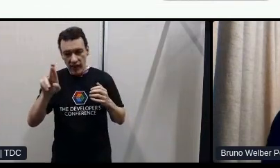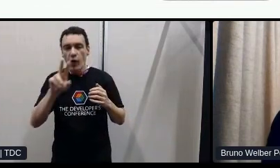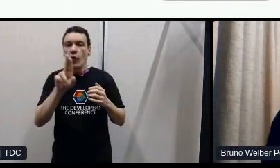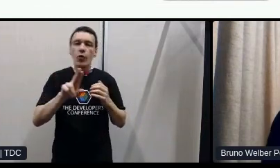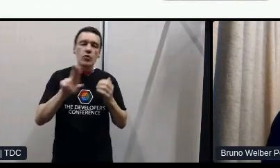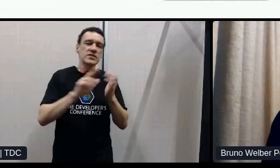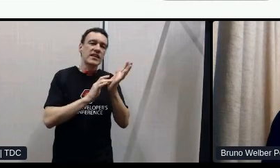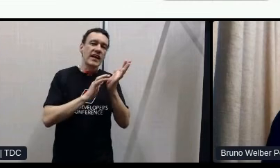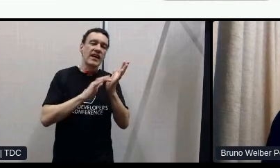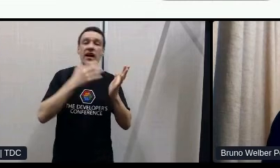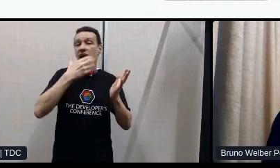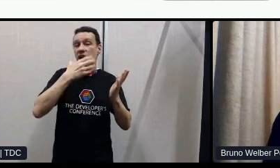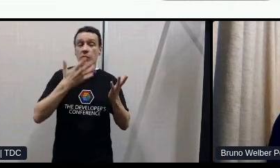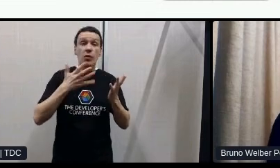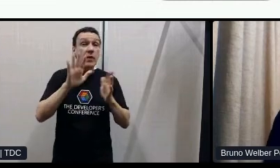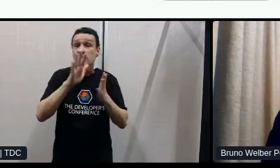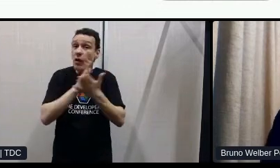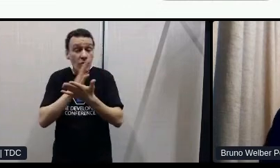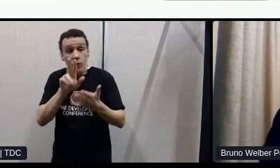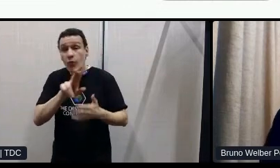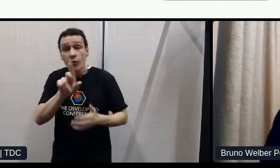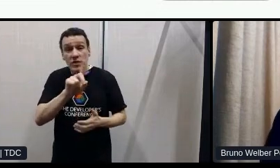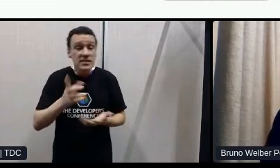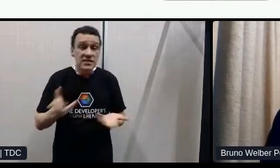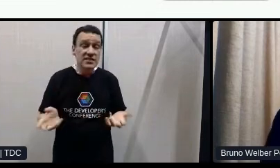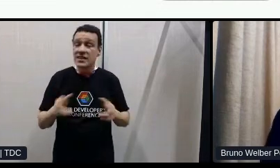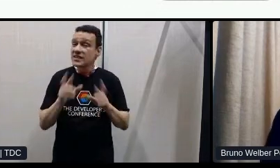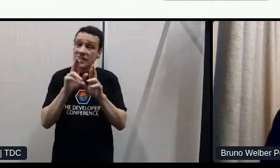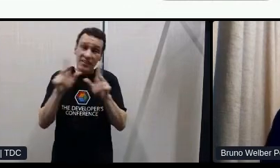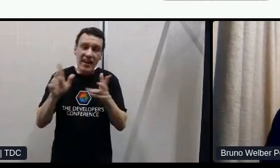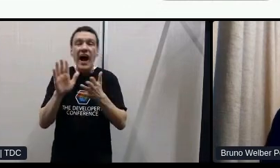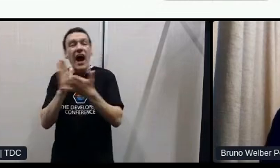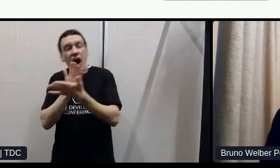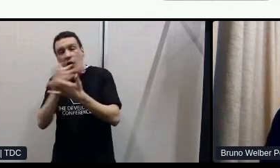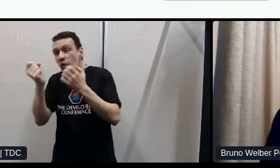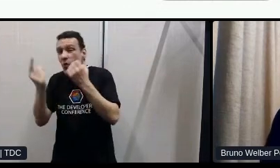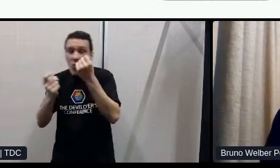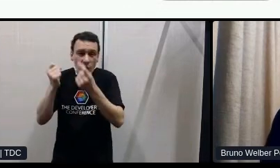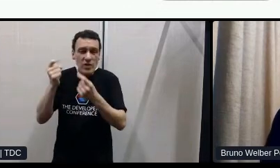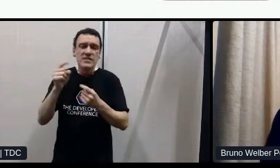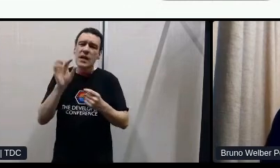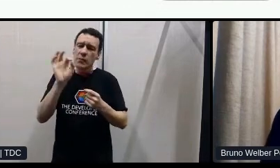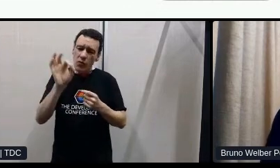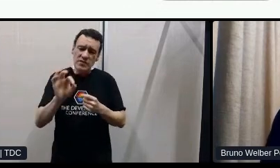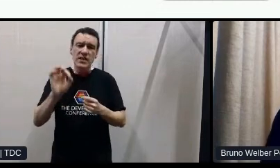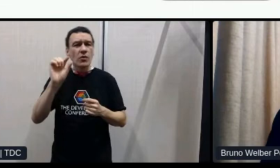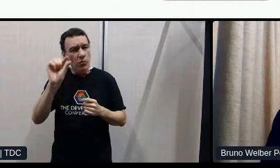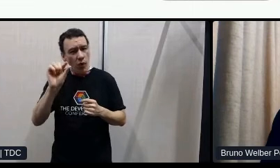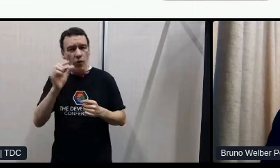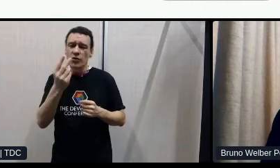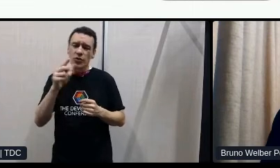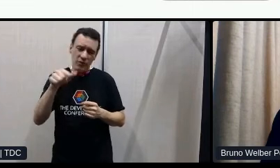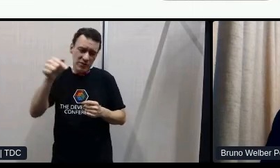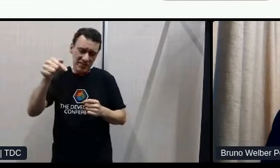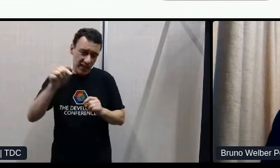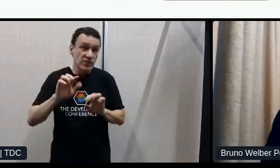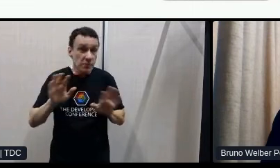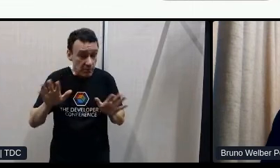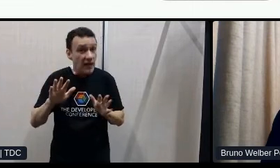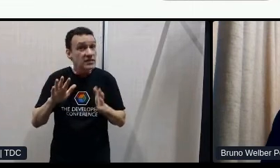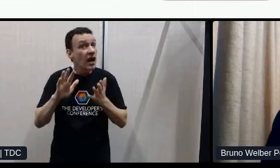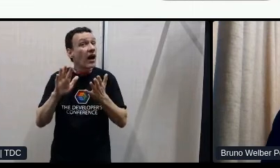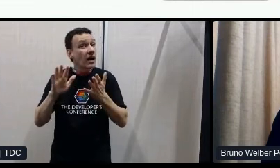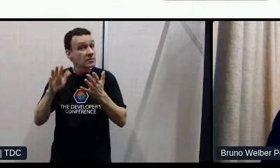necessariamente. Temos aqui essa pequena porcentagem, mas de 2,7, mas para confirmar que isso não é